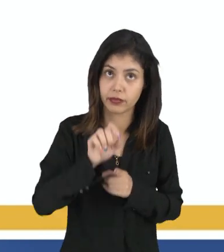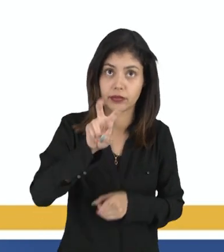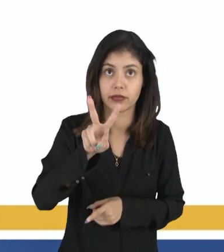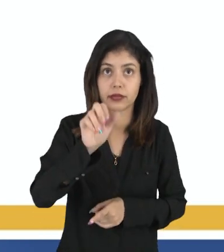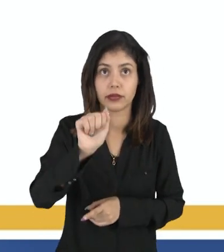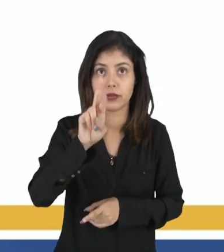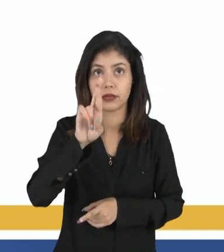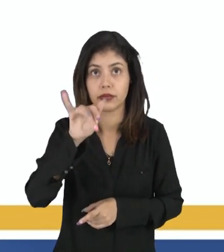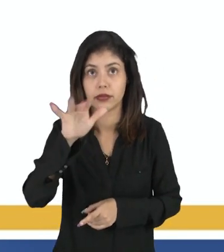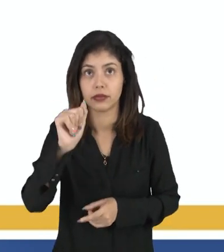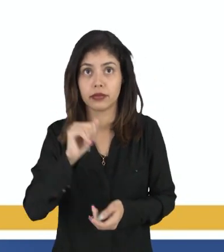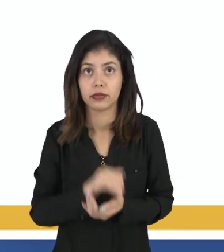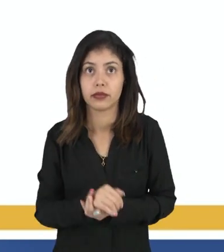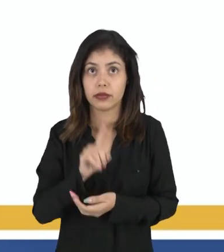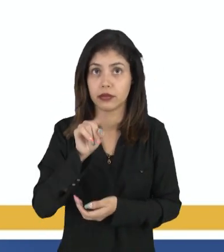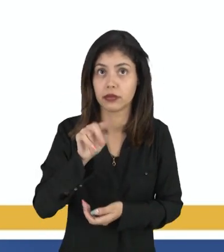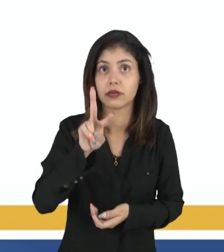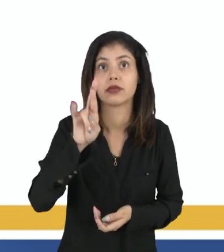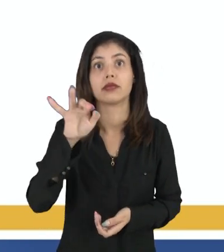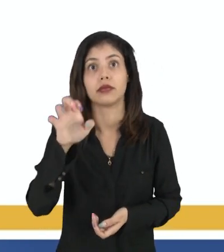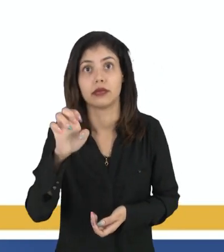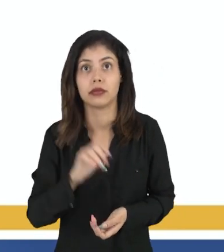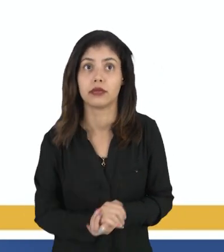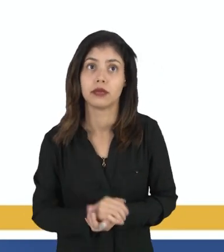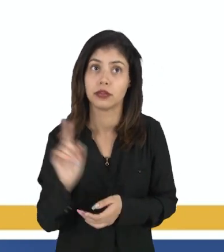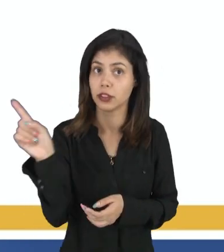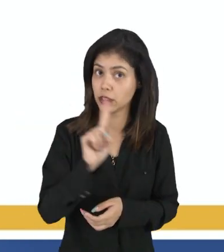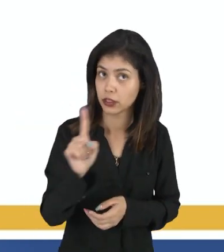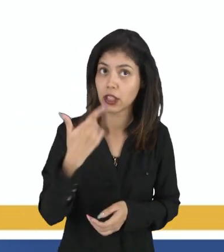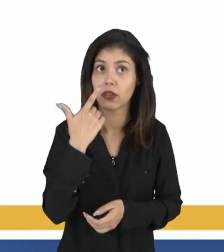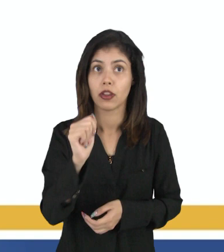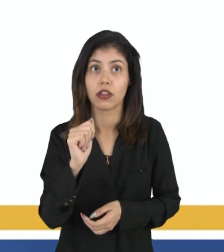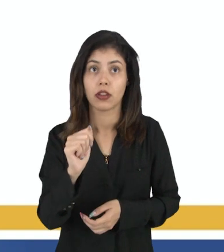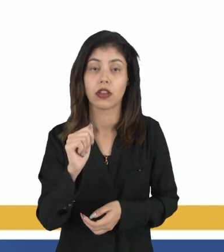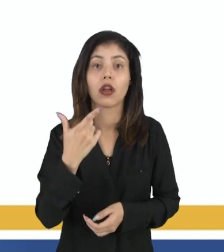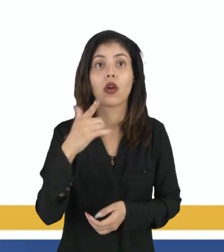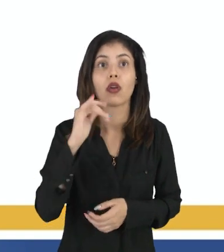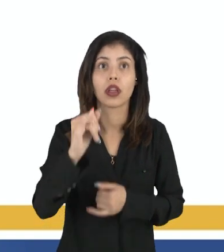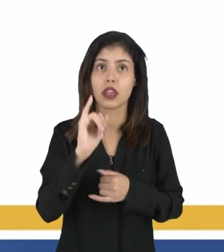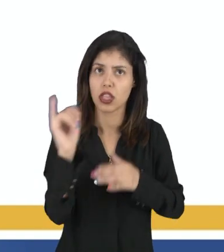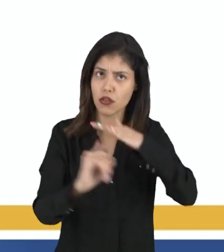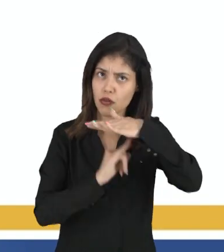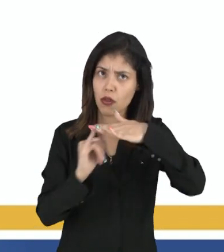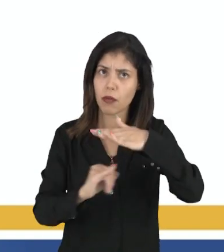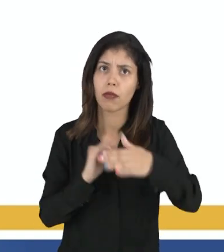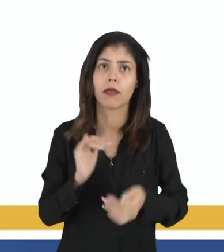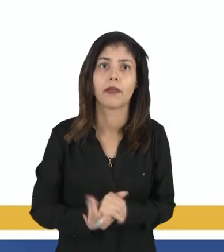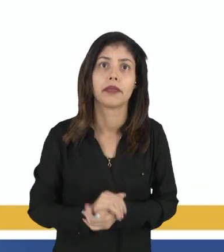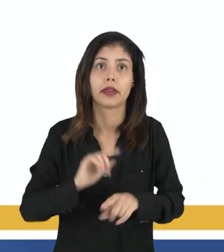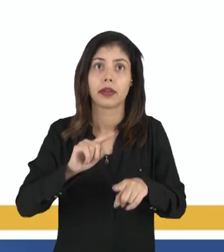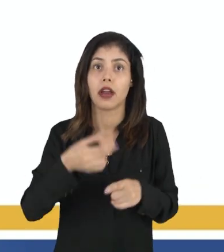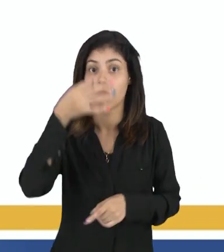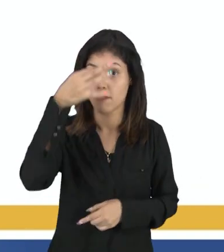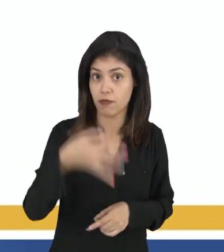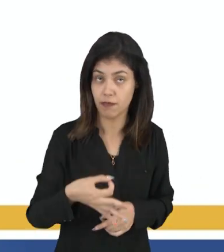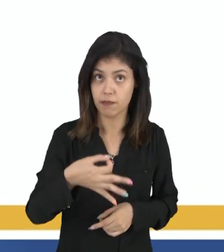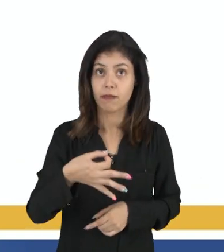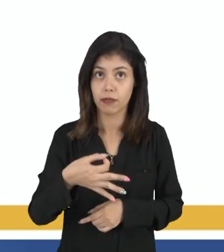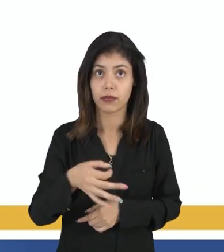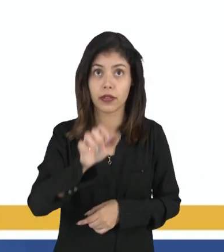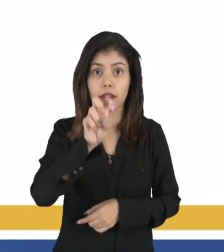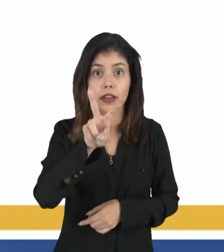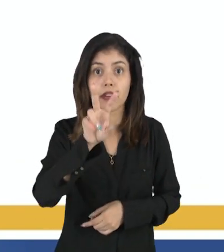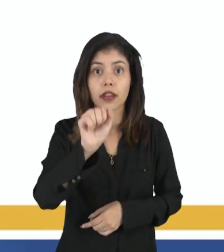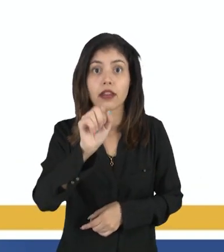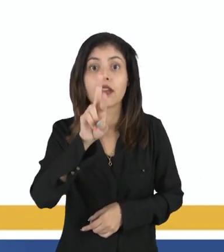adequada, porque a palavra vareia é uma variante, faz parte da linguagem coloquial, que é informal. A forma